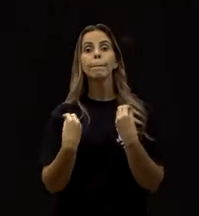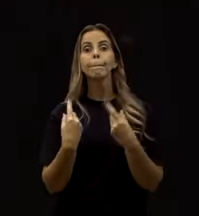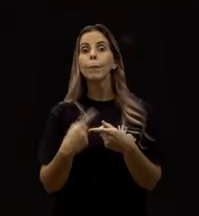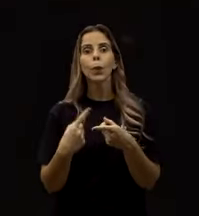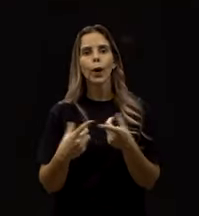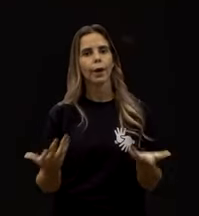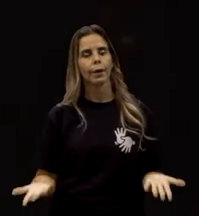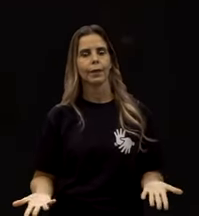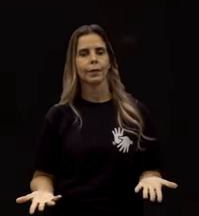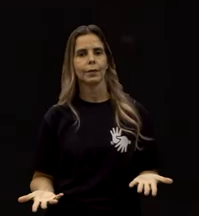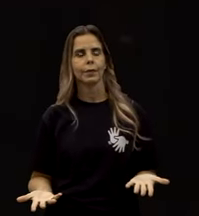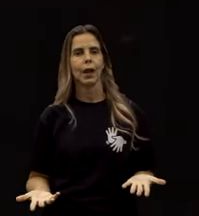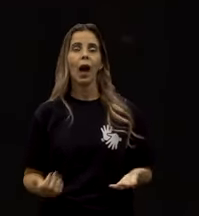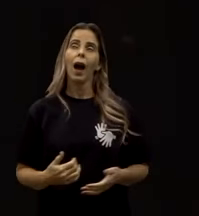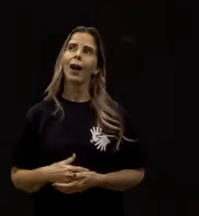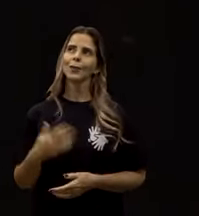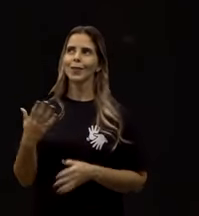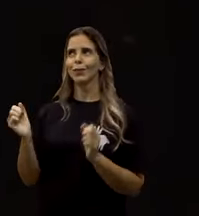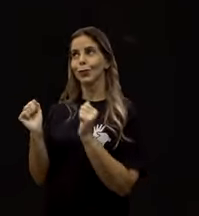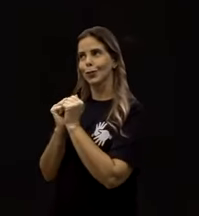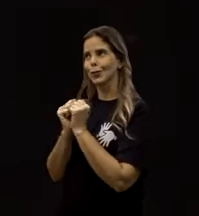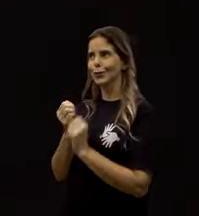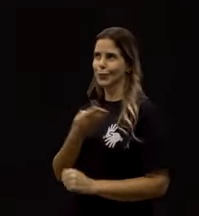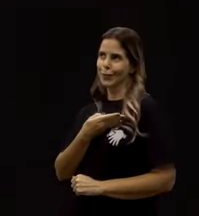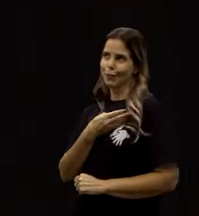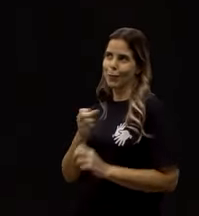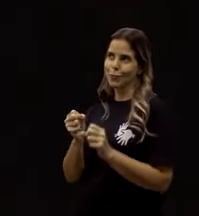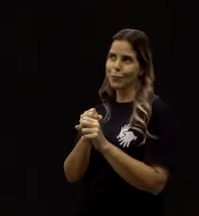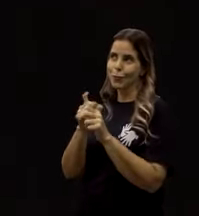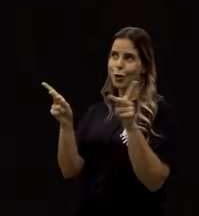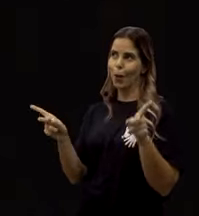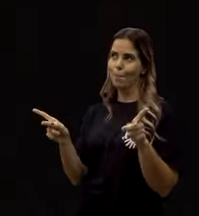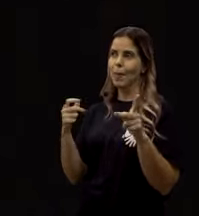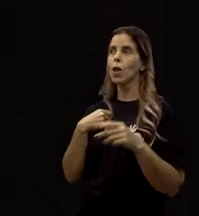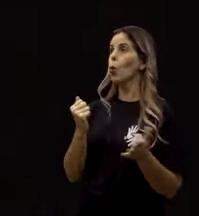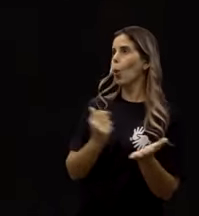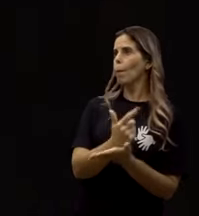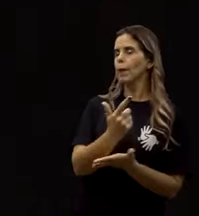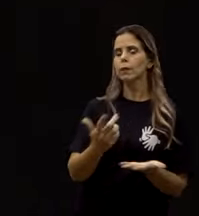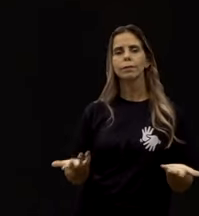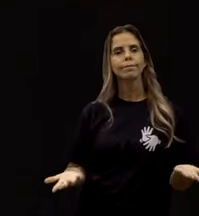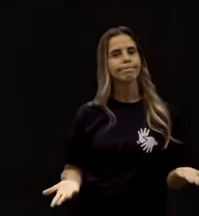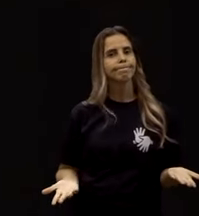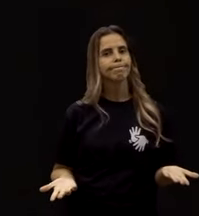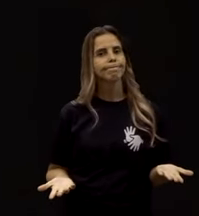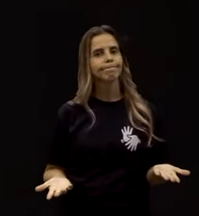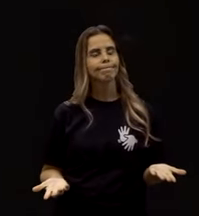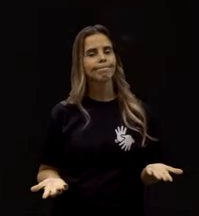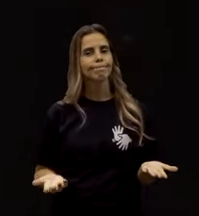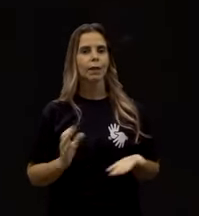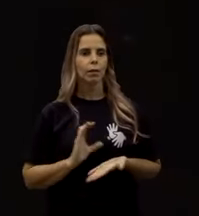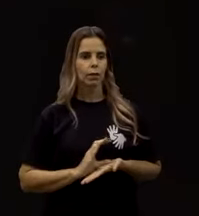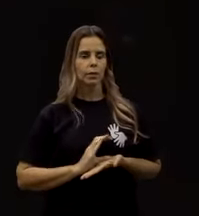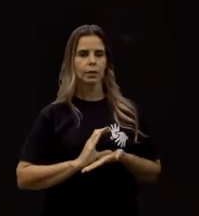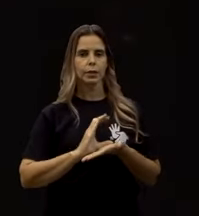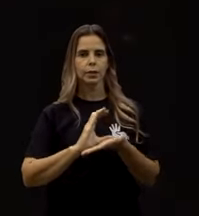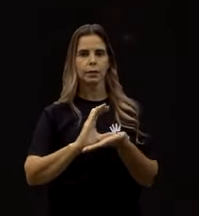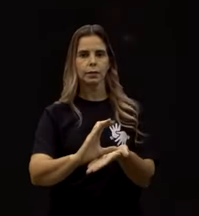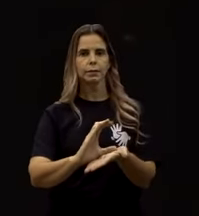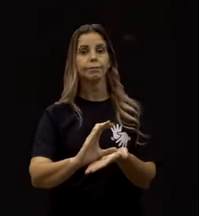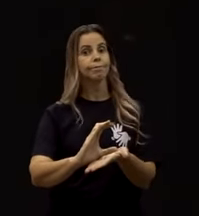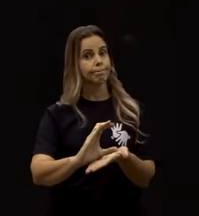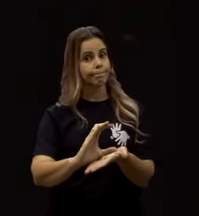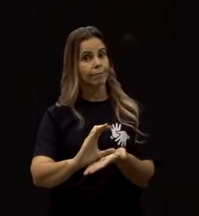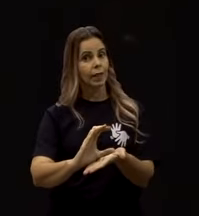a gente acaba comprando hã é ou não é aí você vai ver se você gastar menos com besteira vai